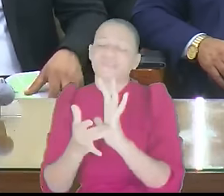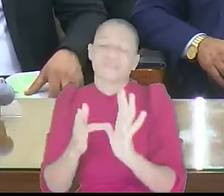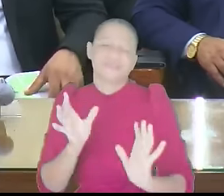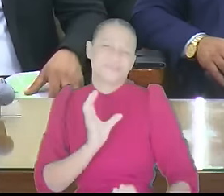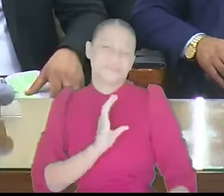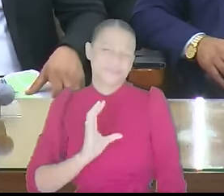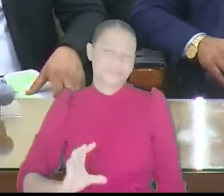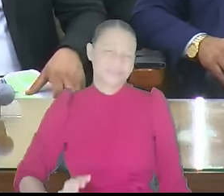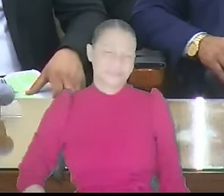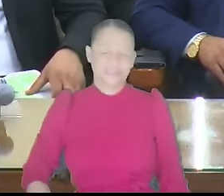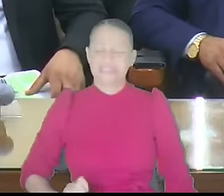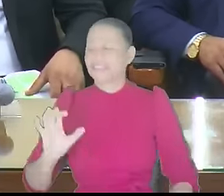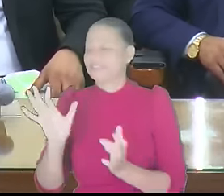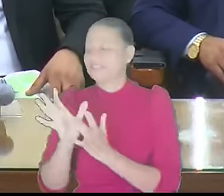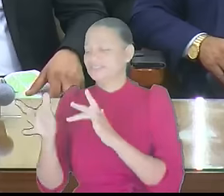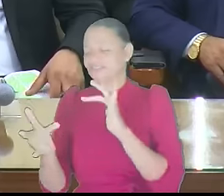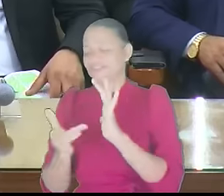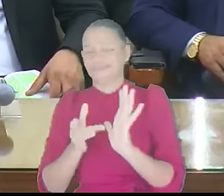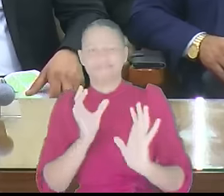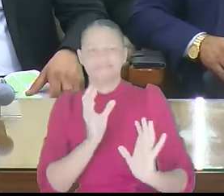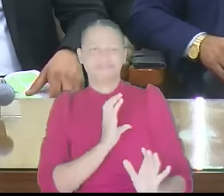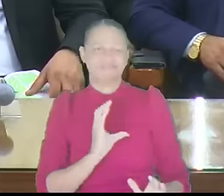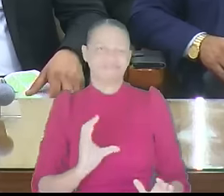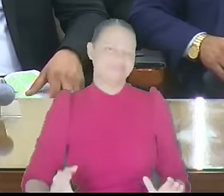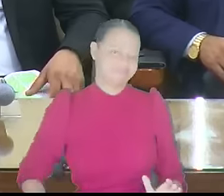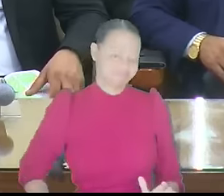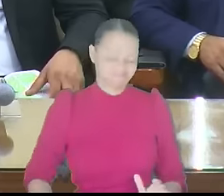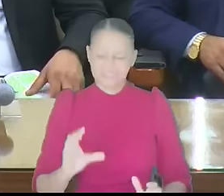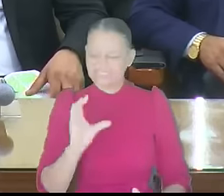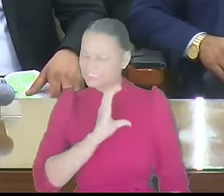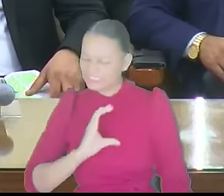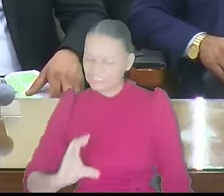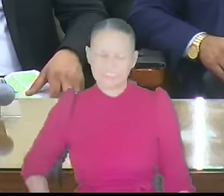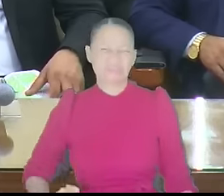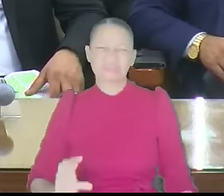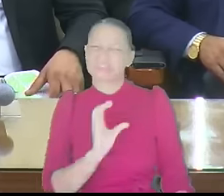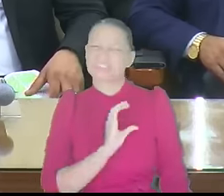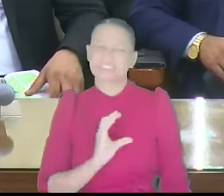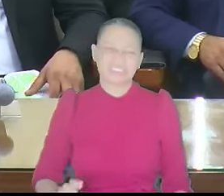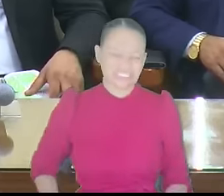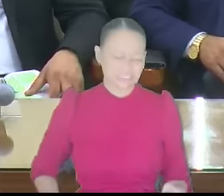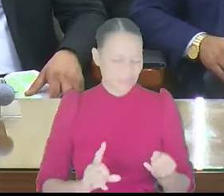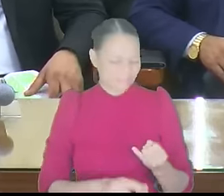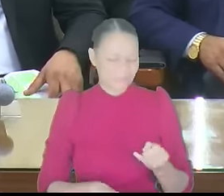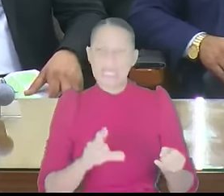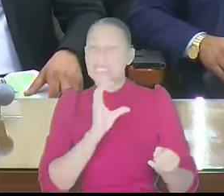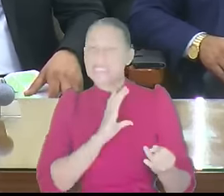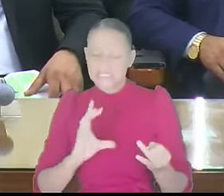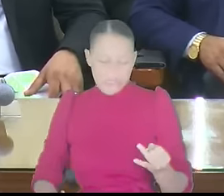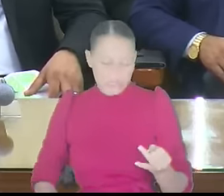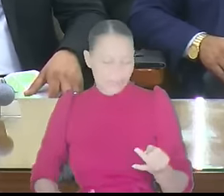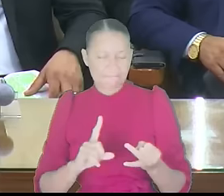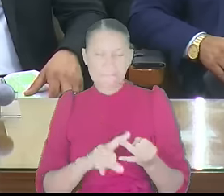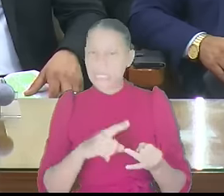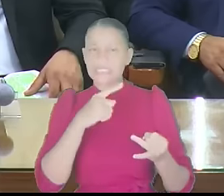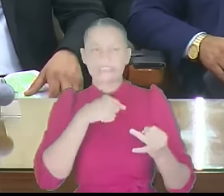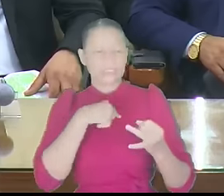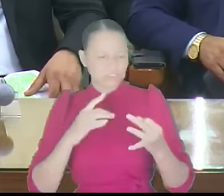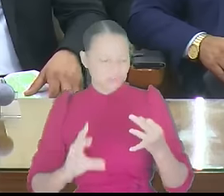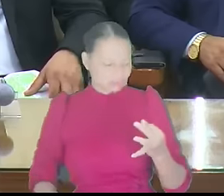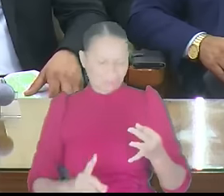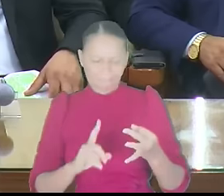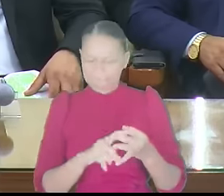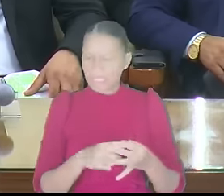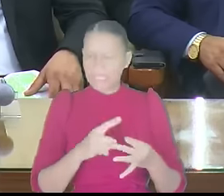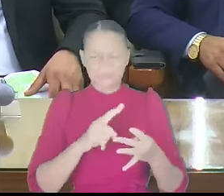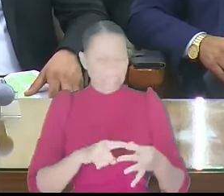irmãos? A Cristo. Cristo. Cristo. Cristo. Cristo é assim. Cristo é assim. Cristo faz assim, Cristo fez